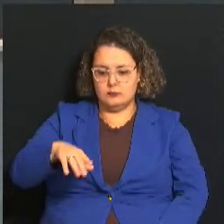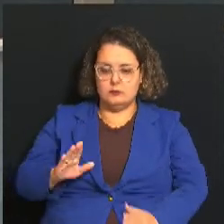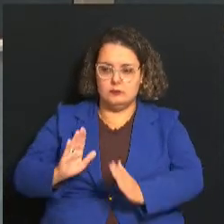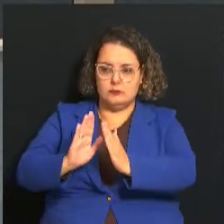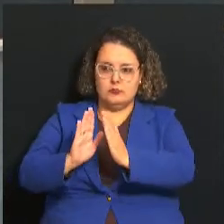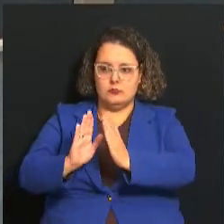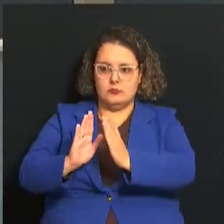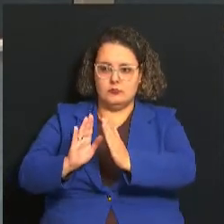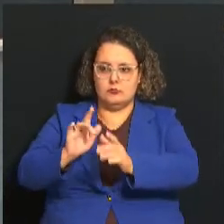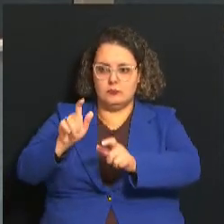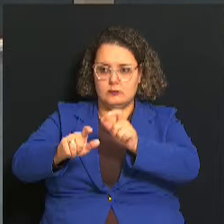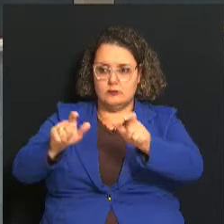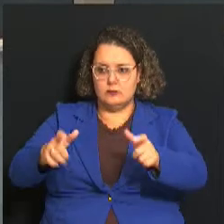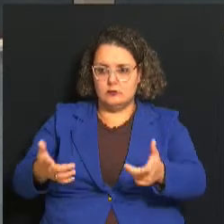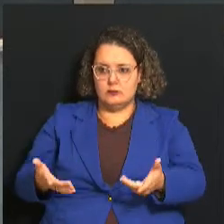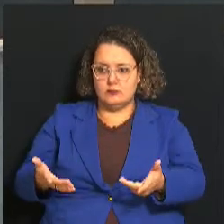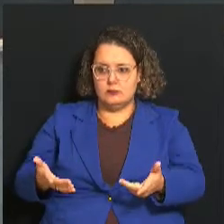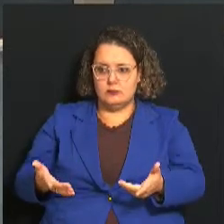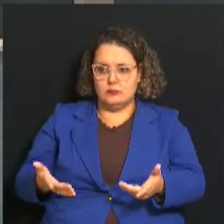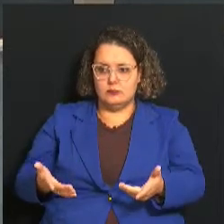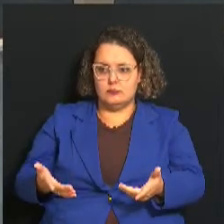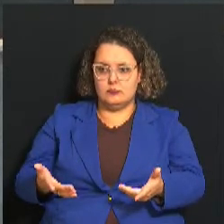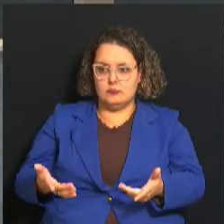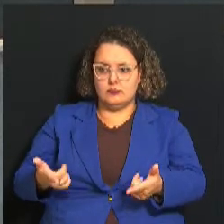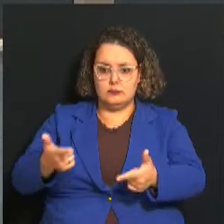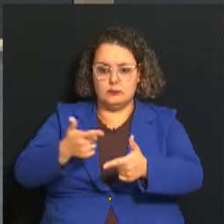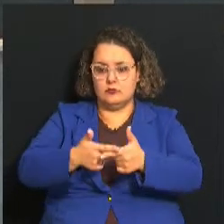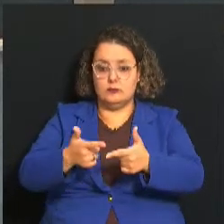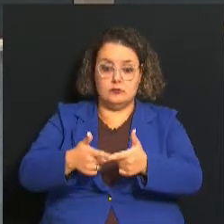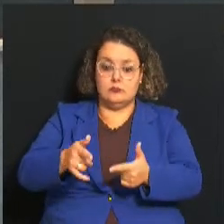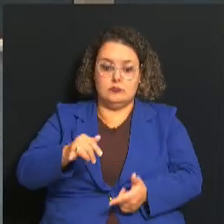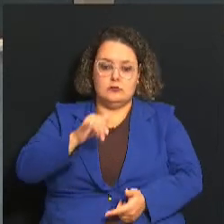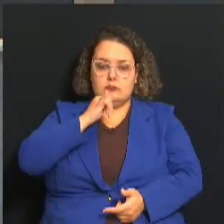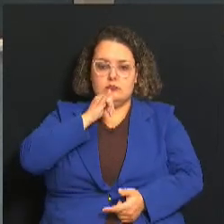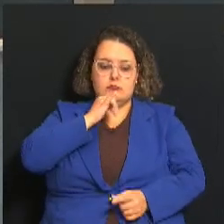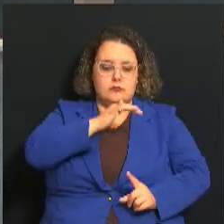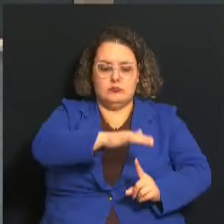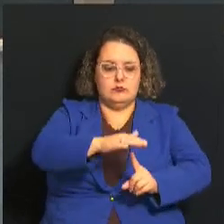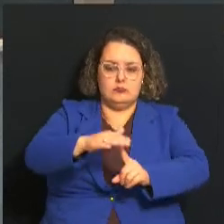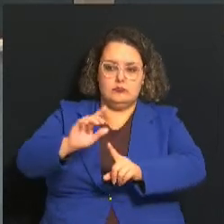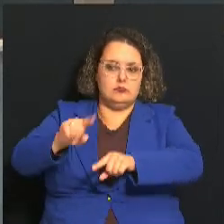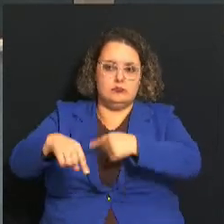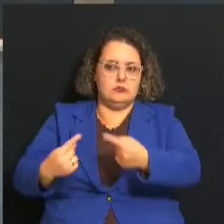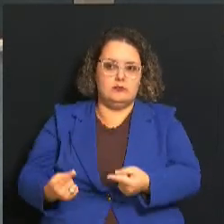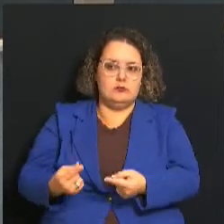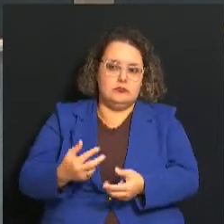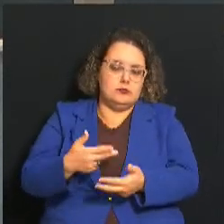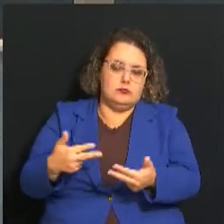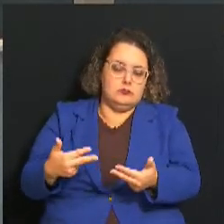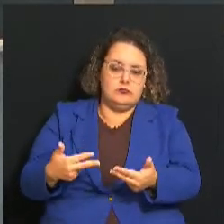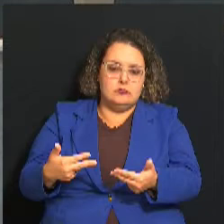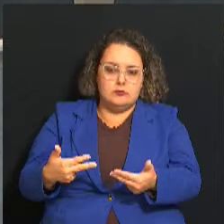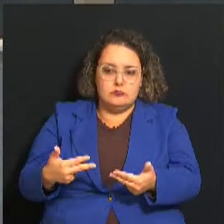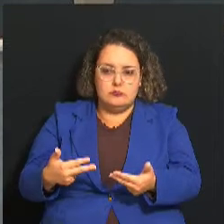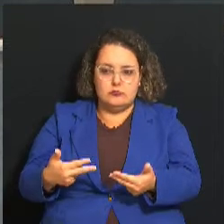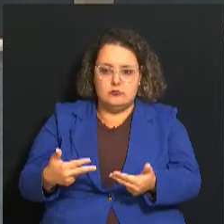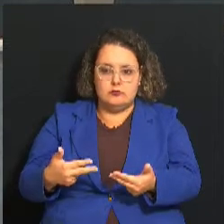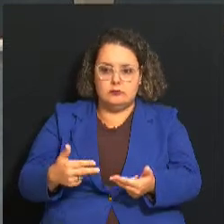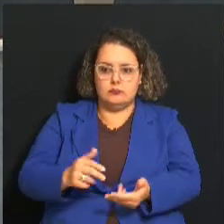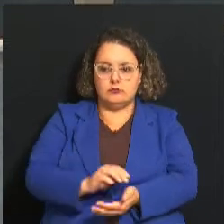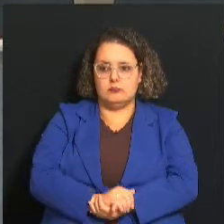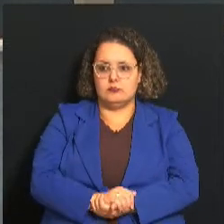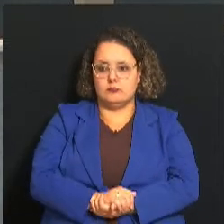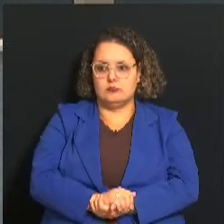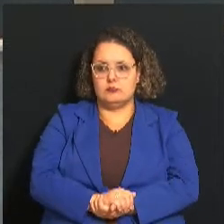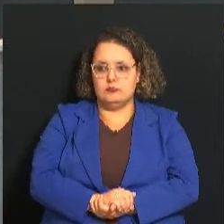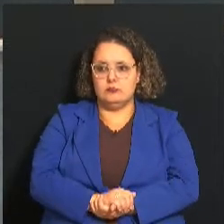uma pessoa que está com um processo, vamos dizer, ambiental ou qualquer outra coisa que venha a